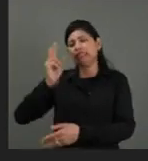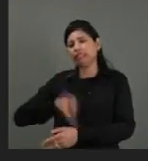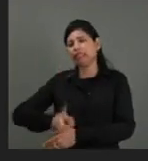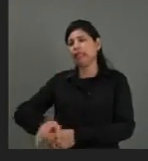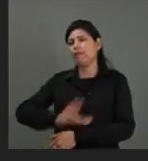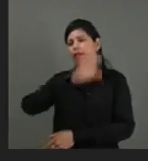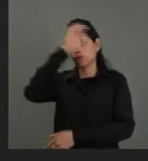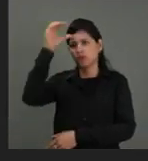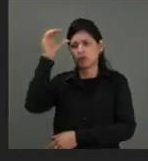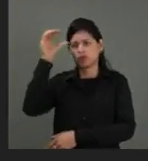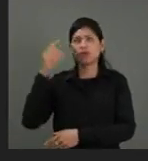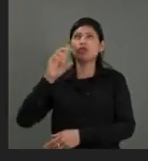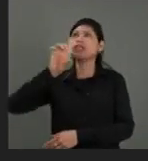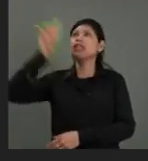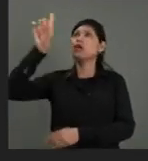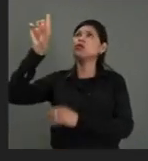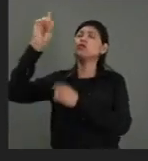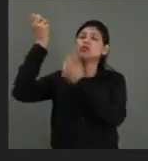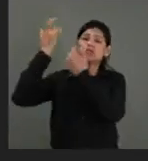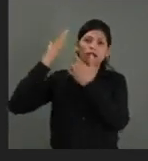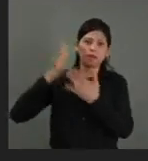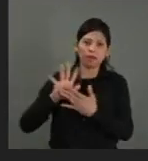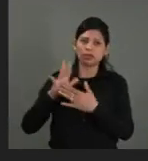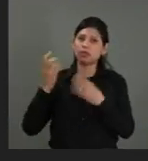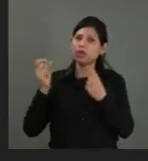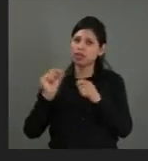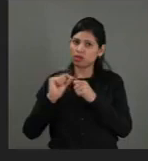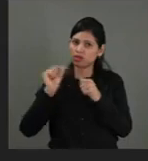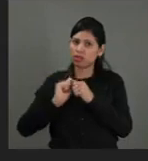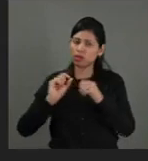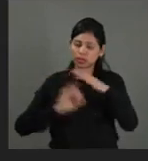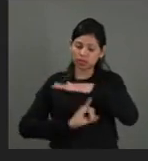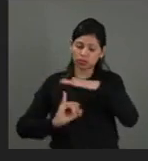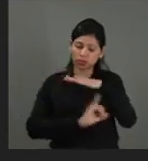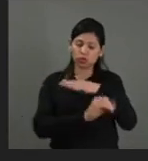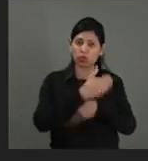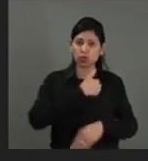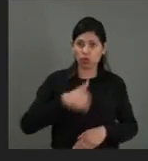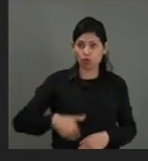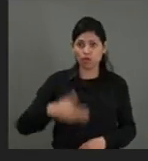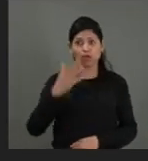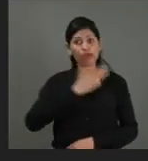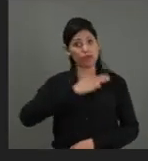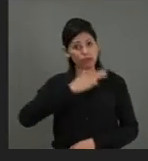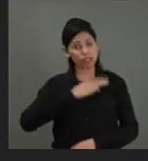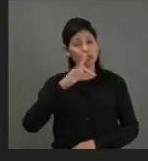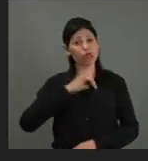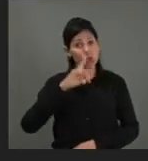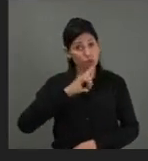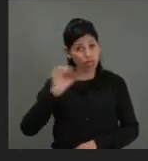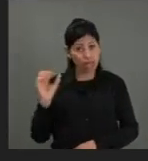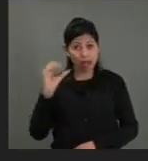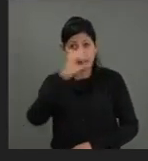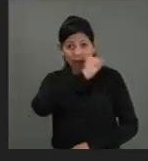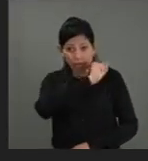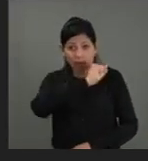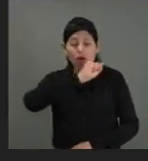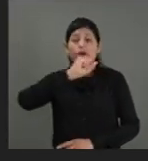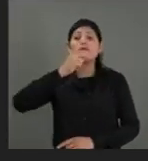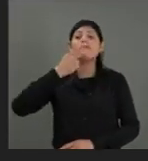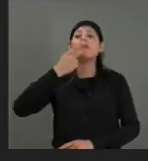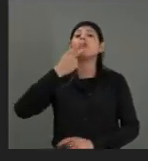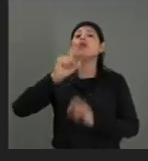essa semana e que as instituições do governo federal possam responder rapidamente a essa questão